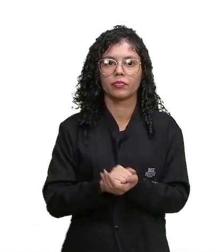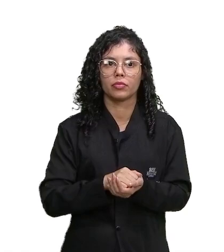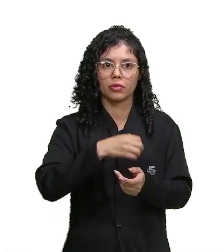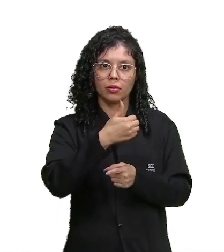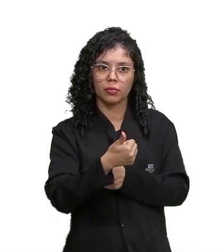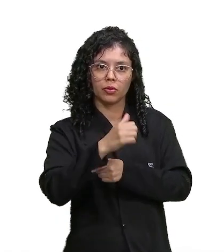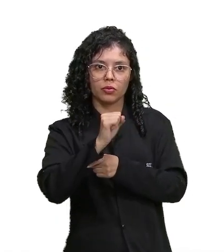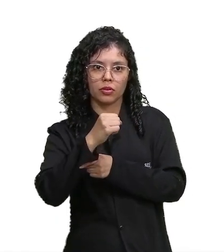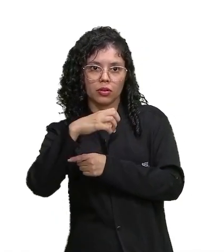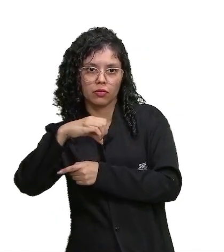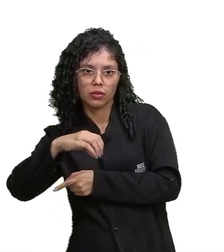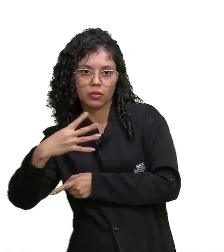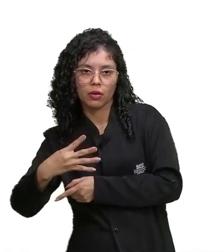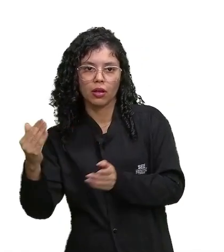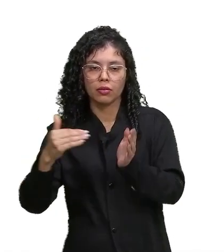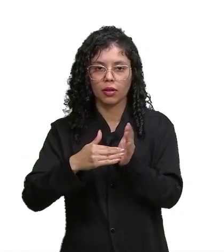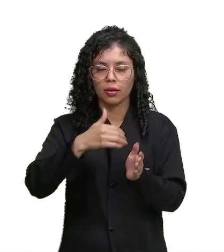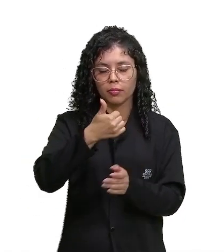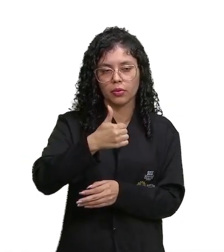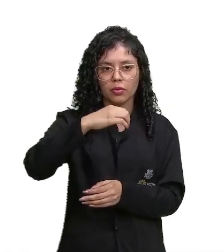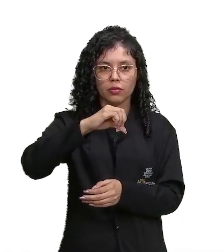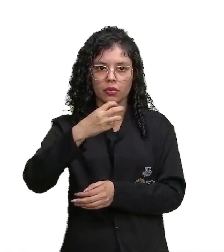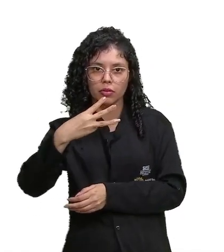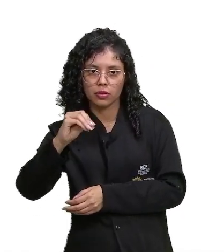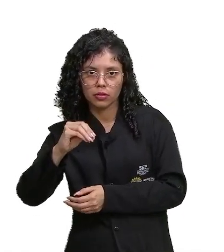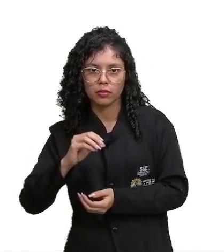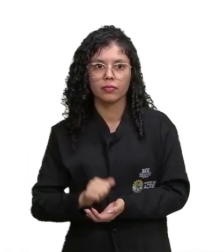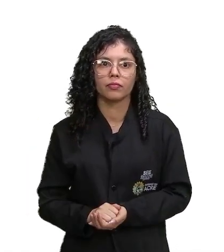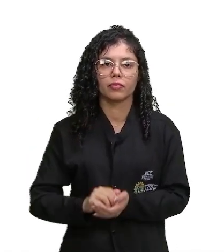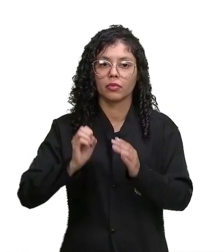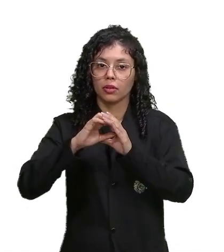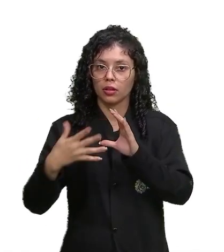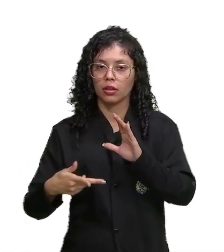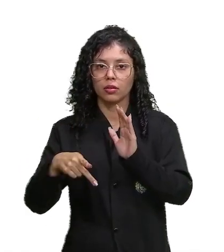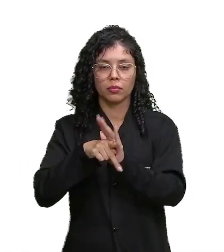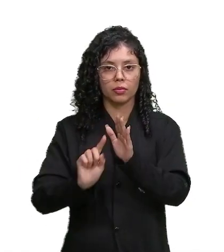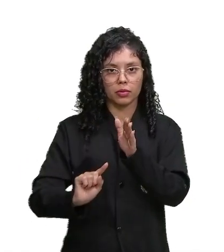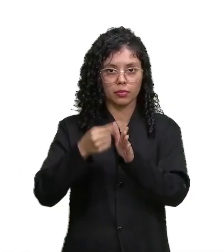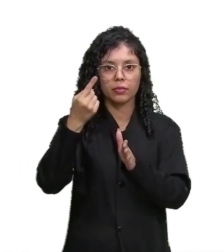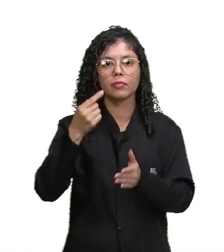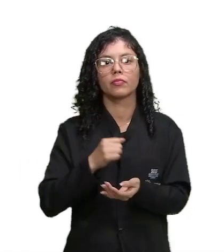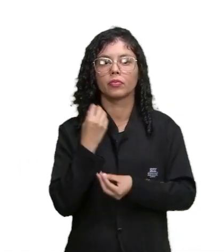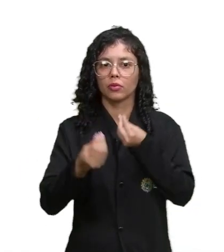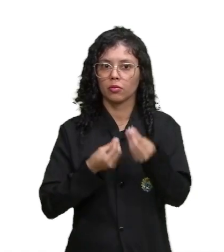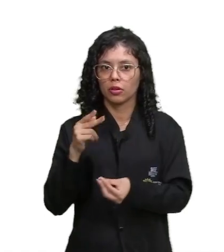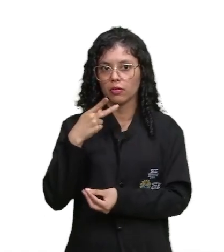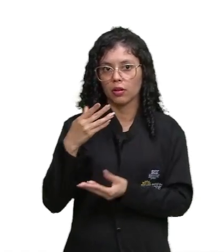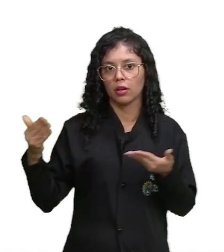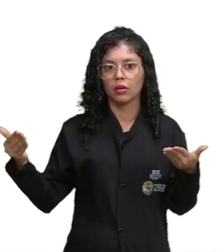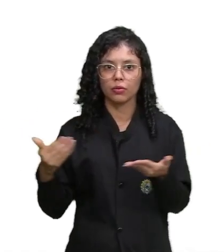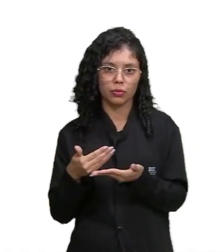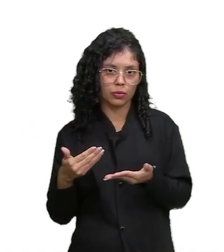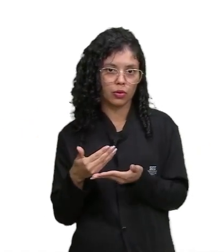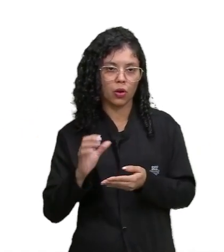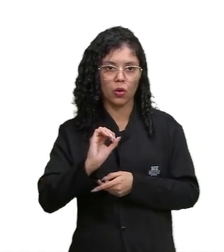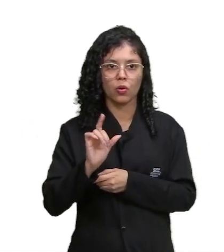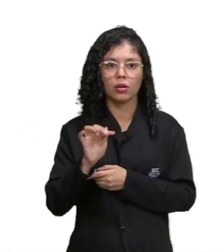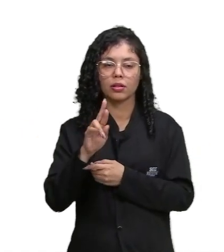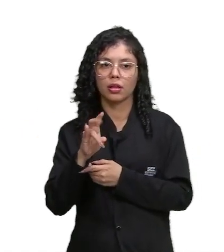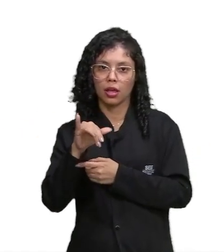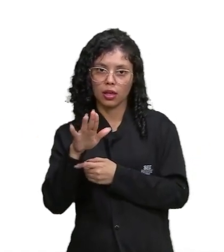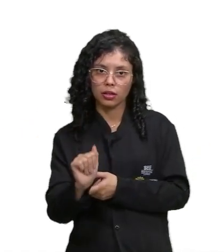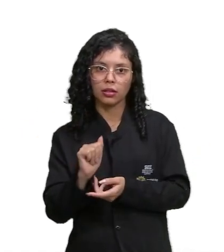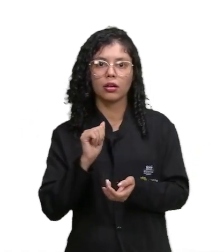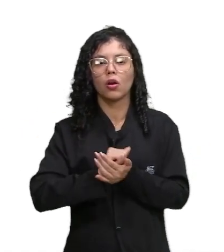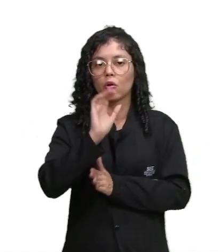1894 a 1930. Vamos observar então as suas características. Primeiramente, como a gente fala oligárquica, a gente está se referindo